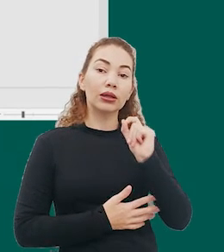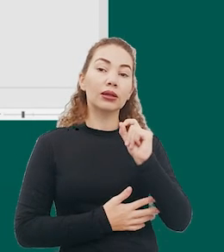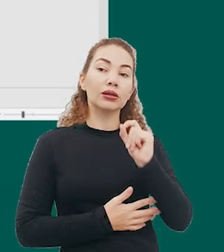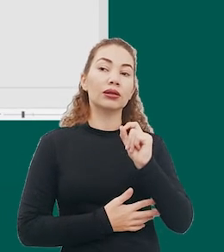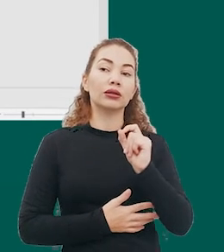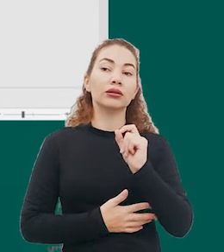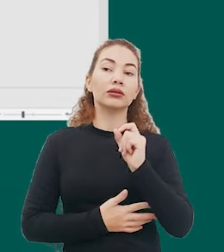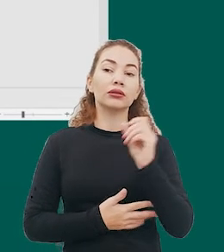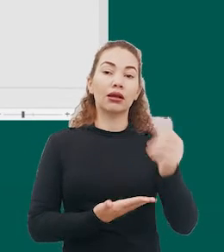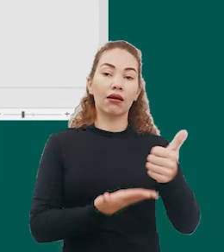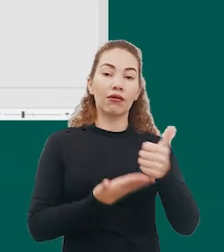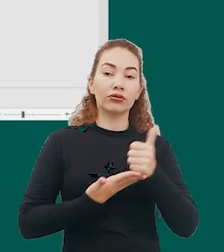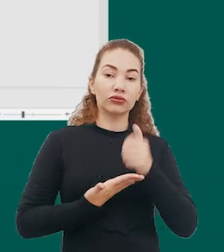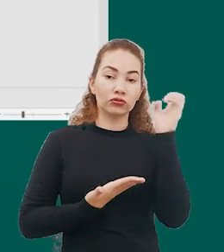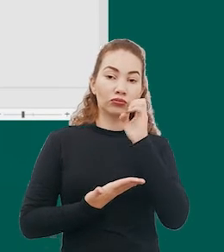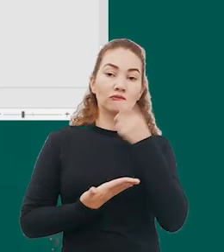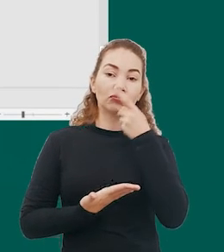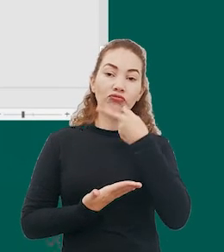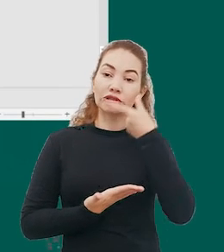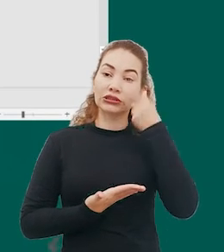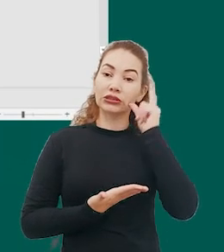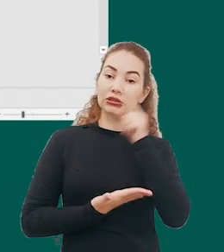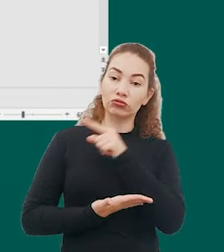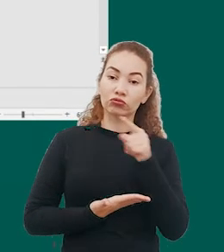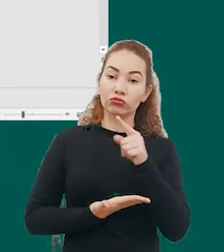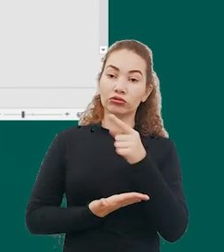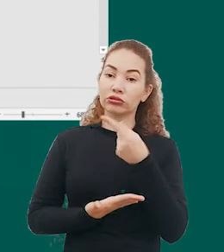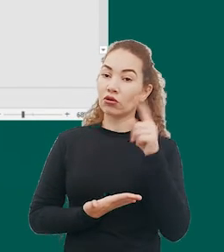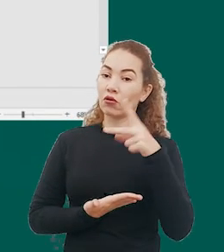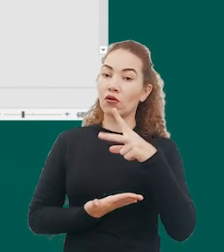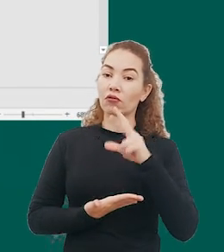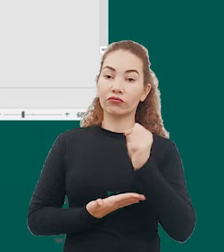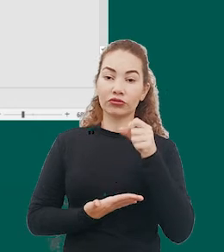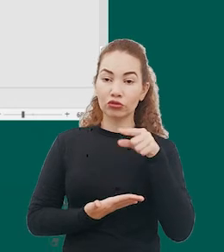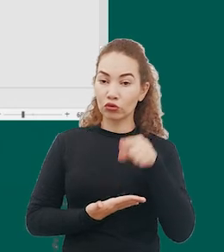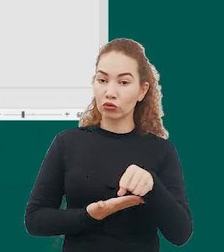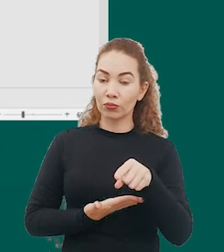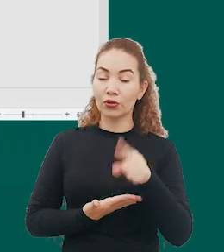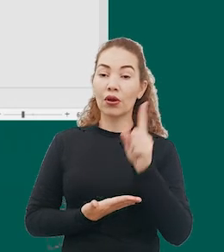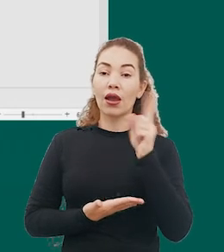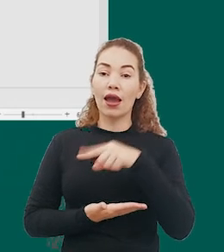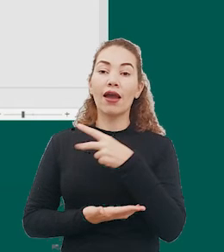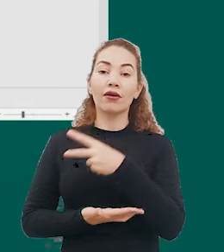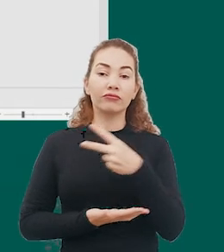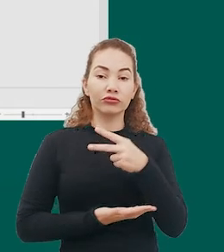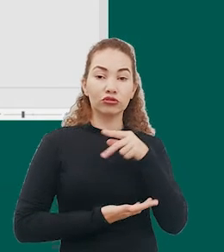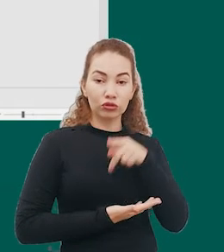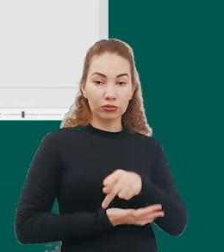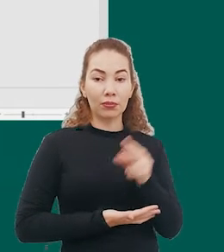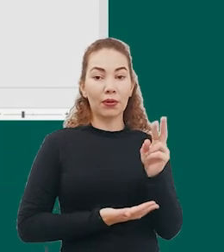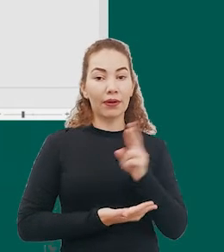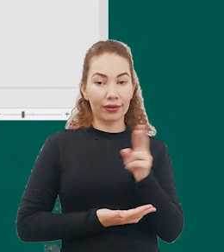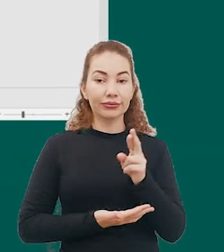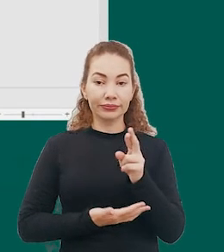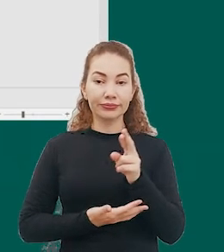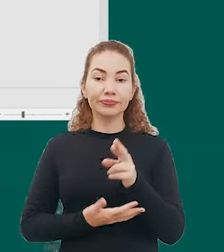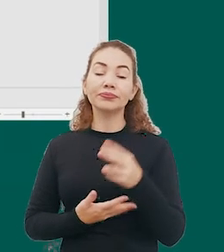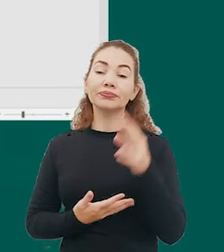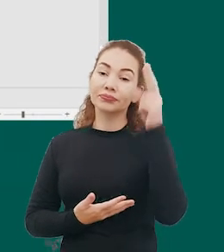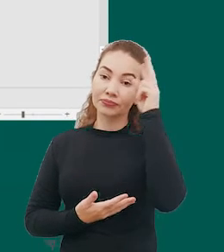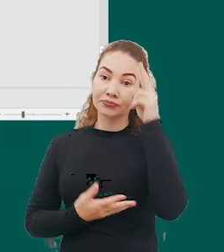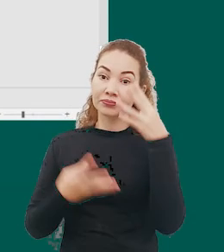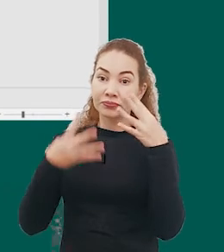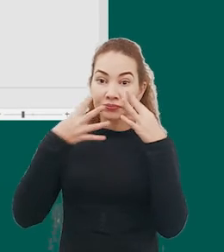auxílio emergencial que eu falei antes com vocês, não é 28 mil, é os 22 mil, certo? Então,